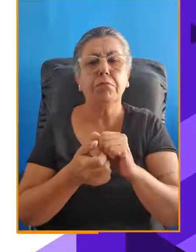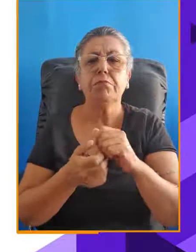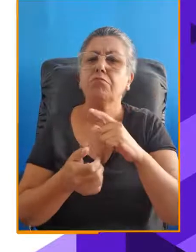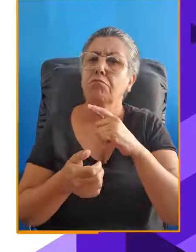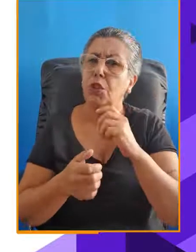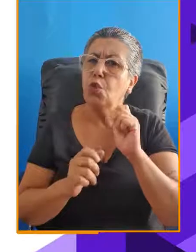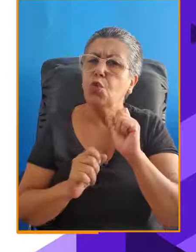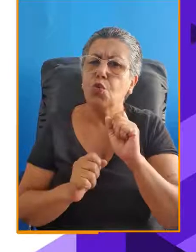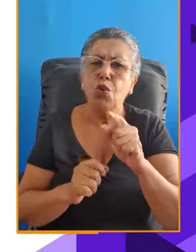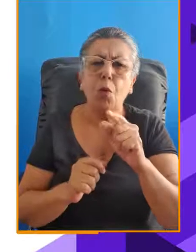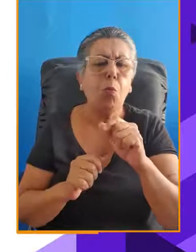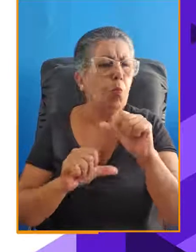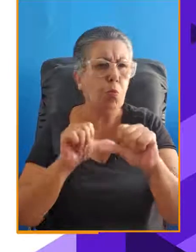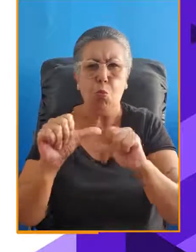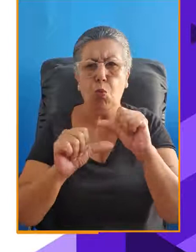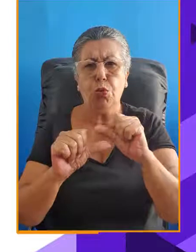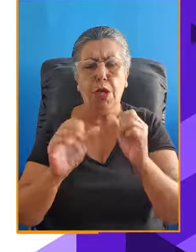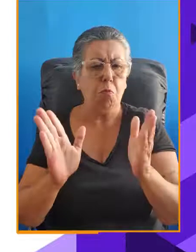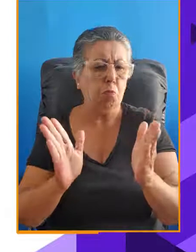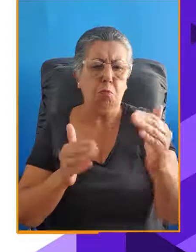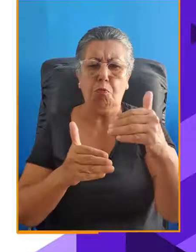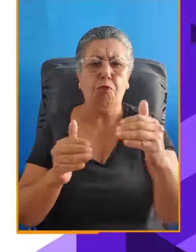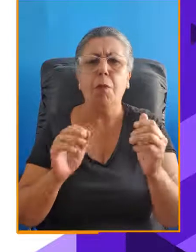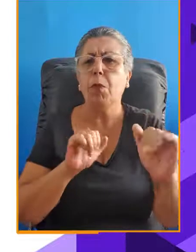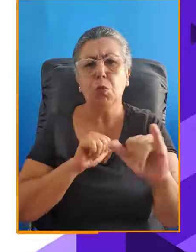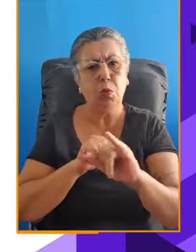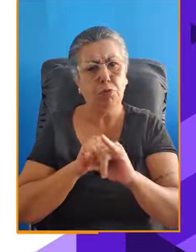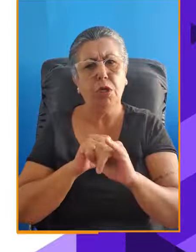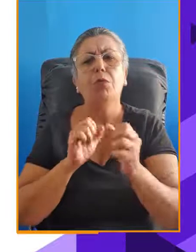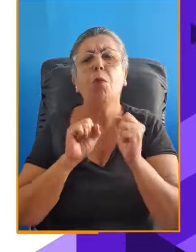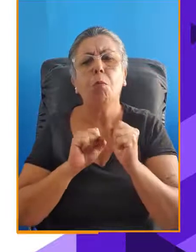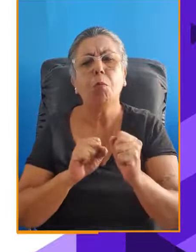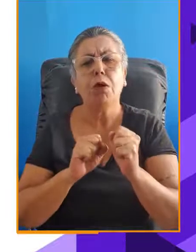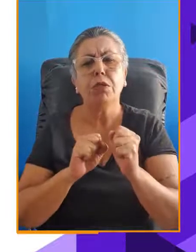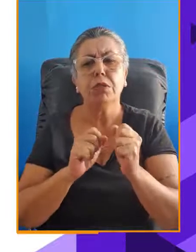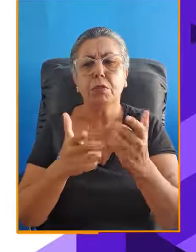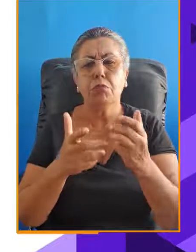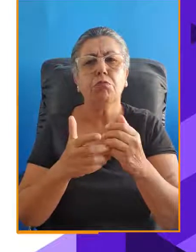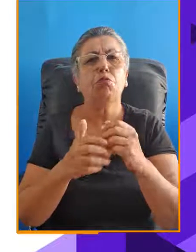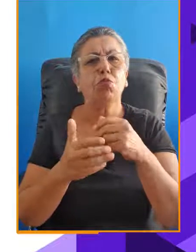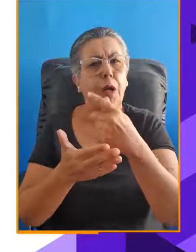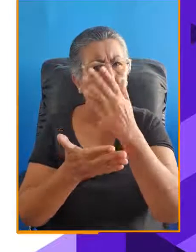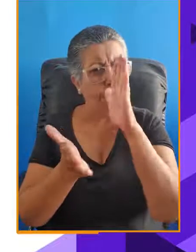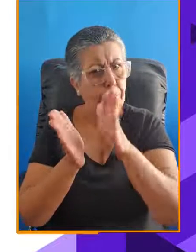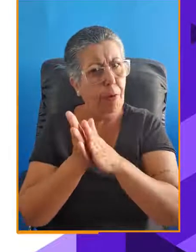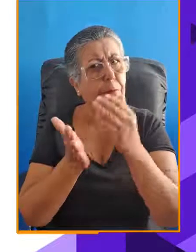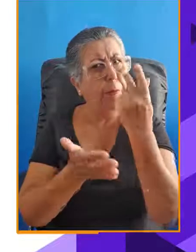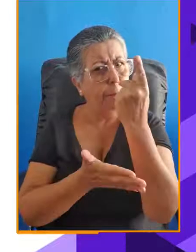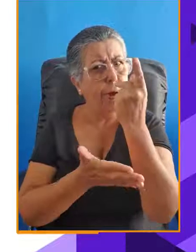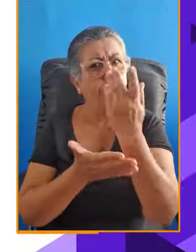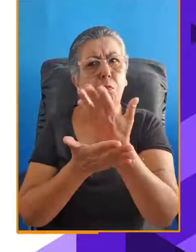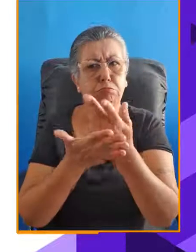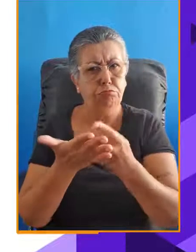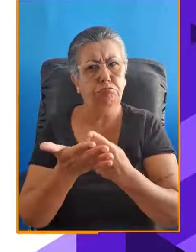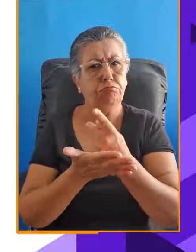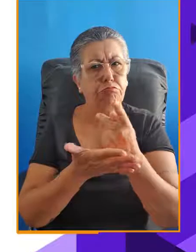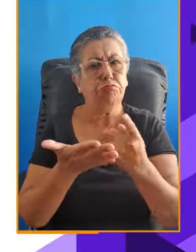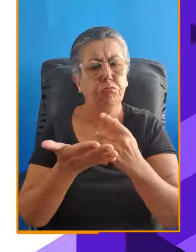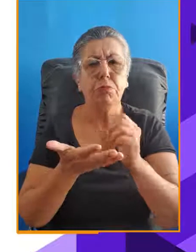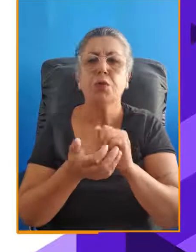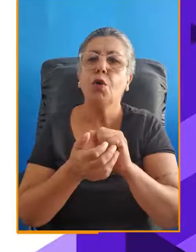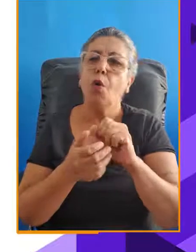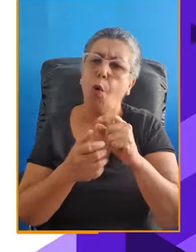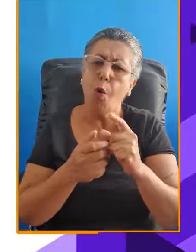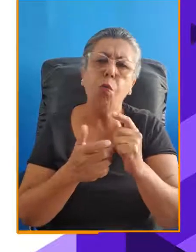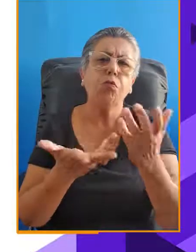sua existência não altera o formato do objeto. Ela pode ser produzida à mão, por meios mecânicos e por